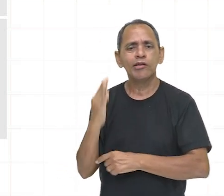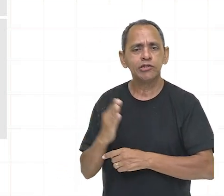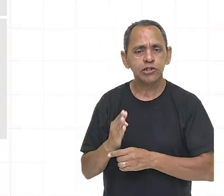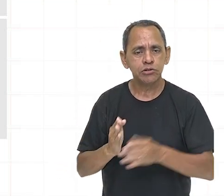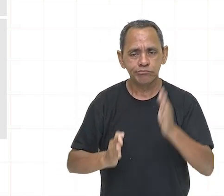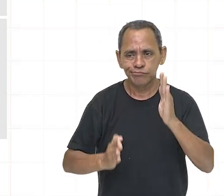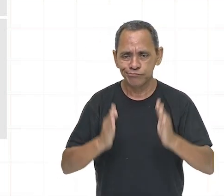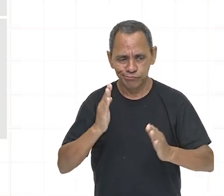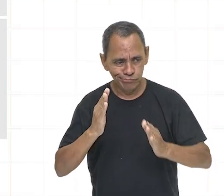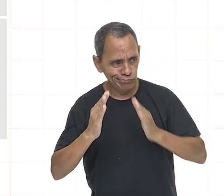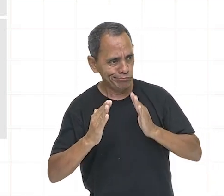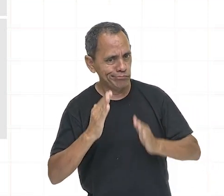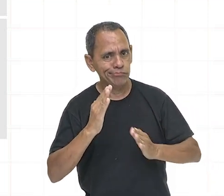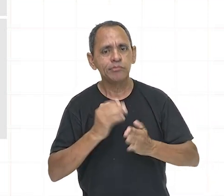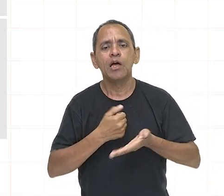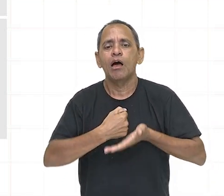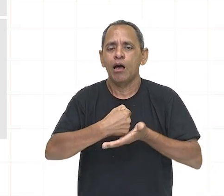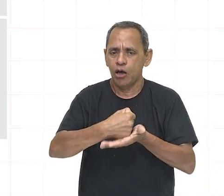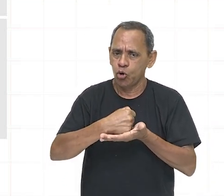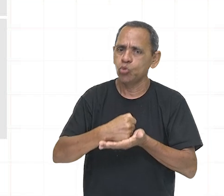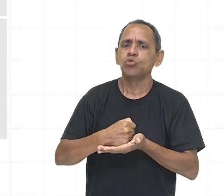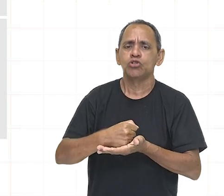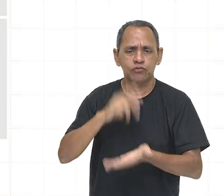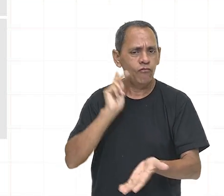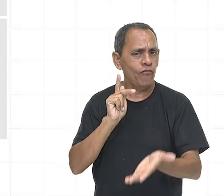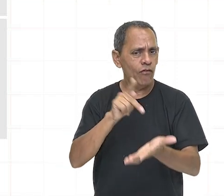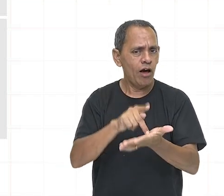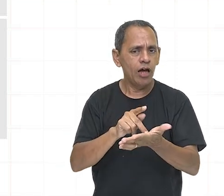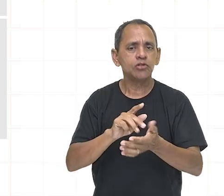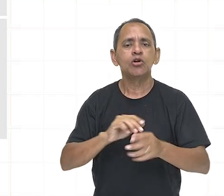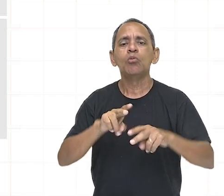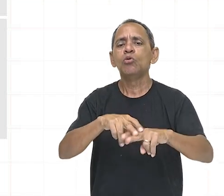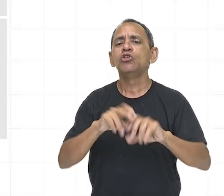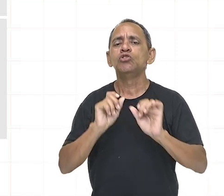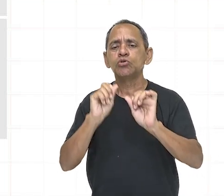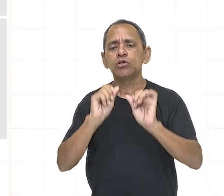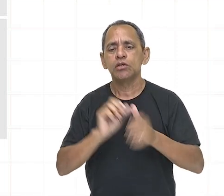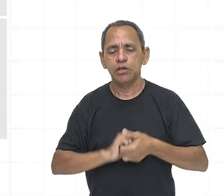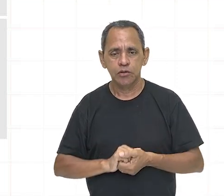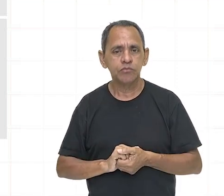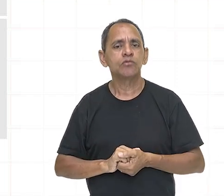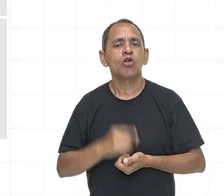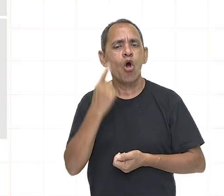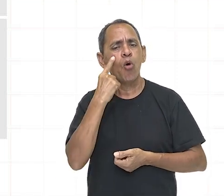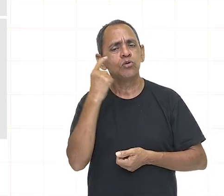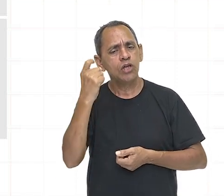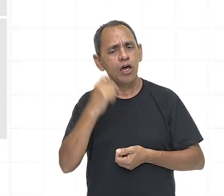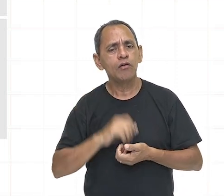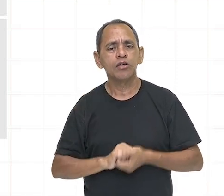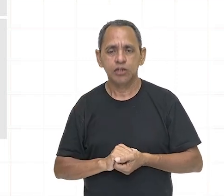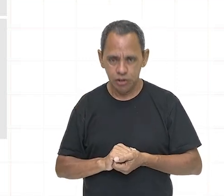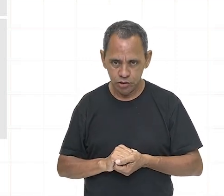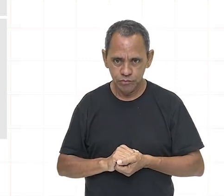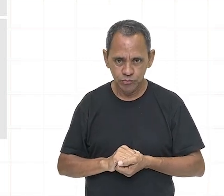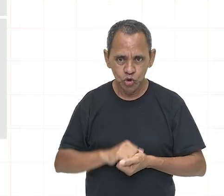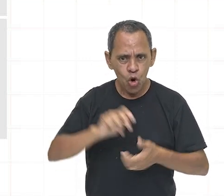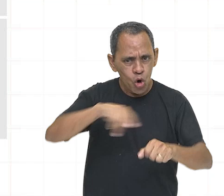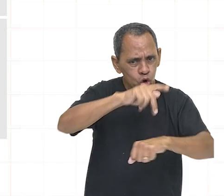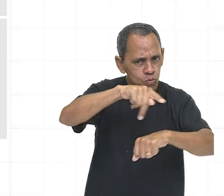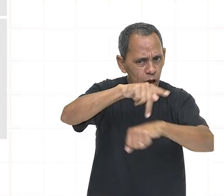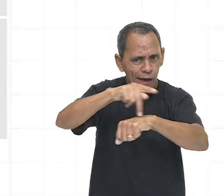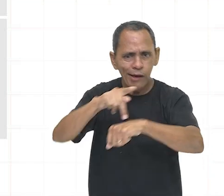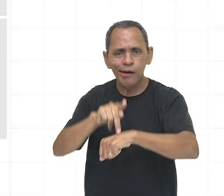Vai estar ajudando muito, por isso que a gente observa que esses países dos tigres asiáticos, dos novos tigres asiáticos, eles